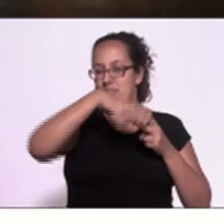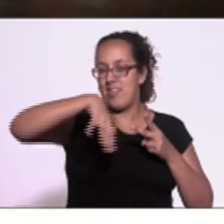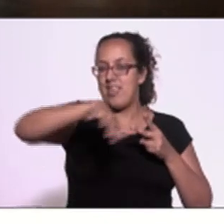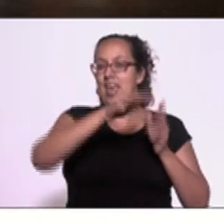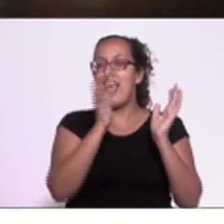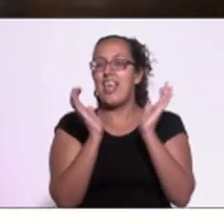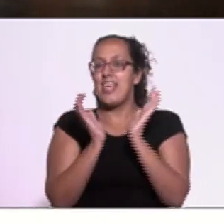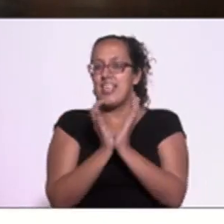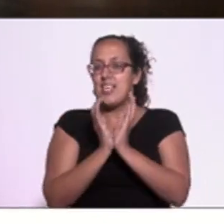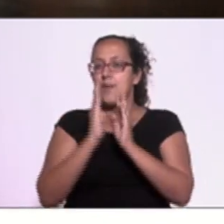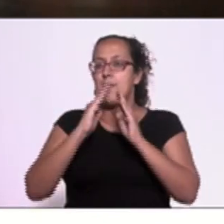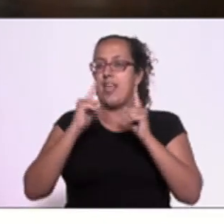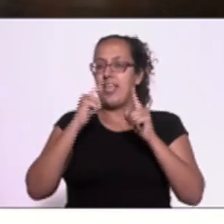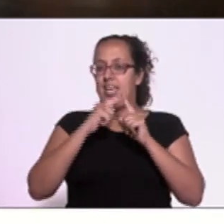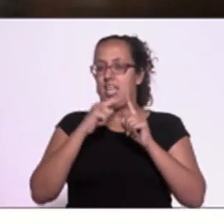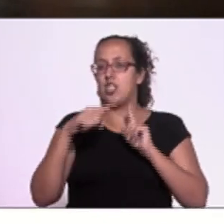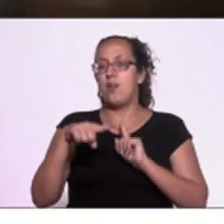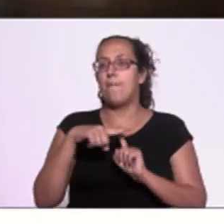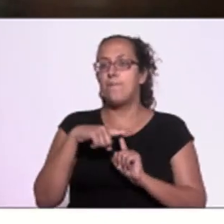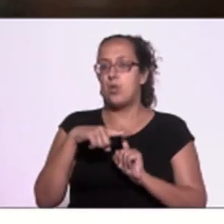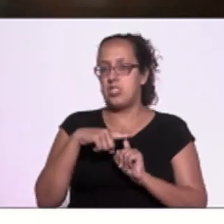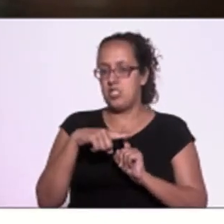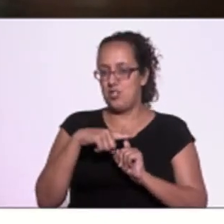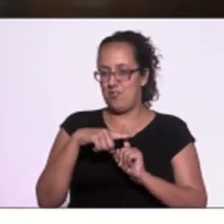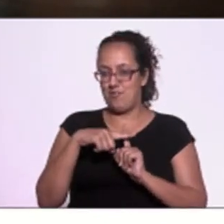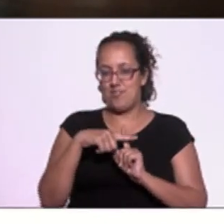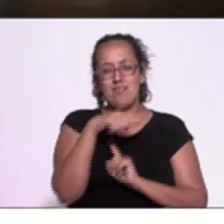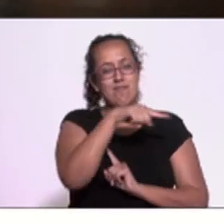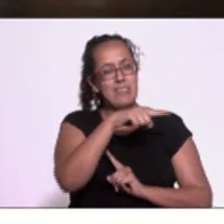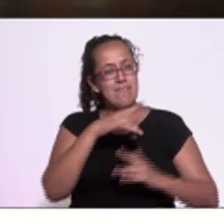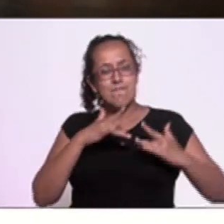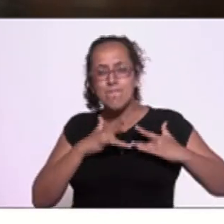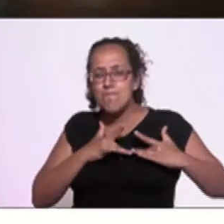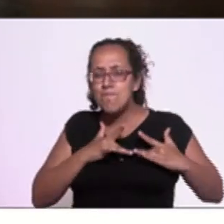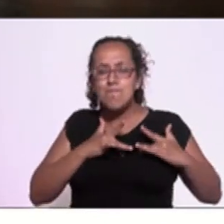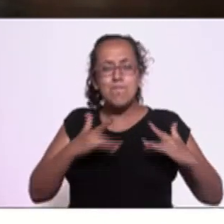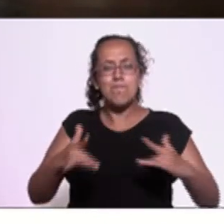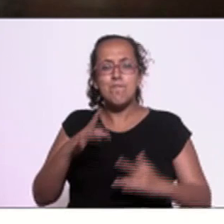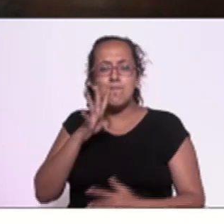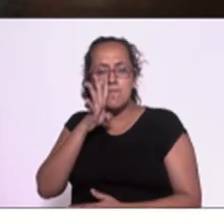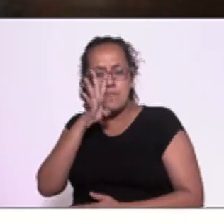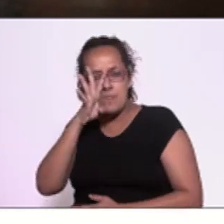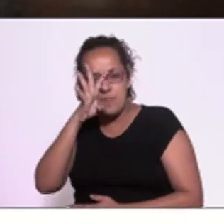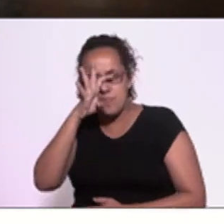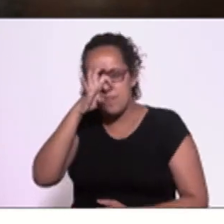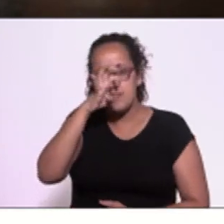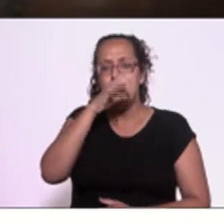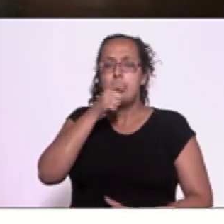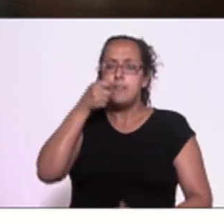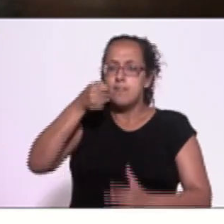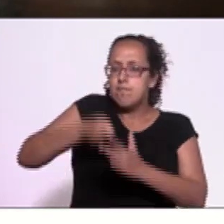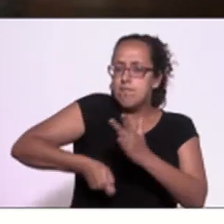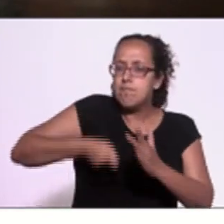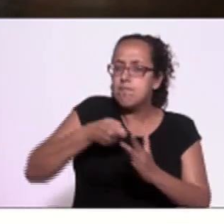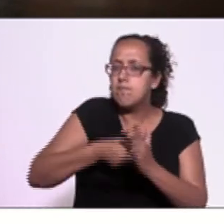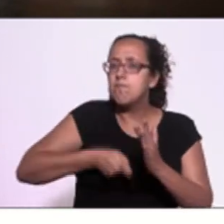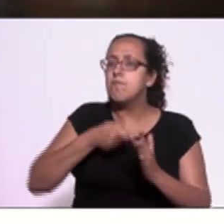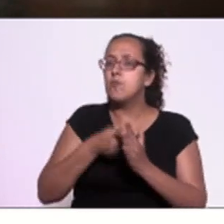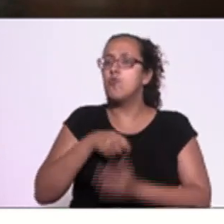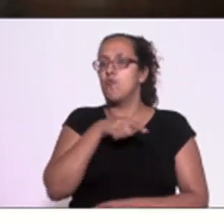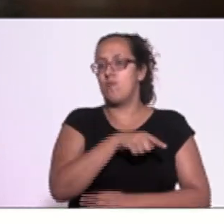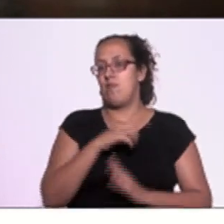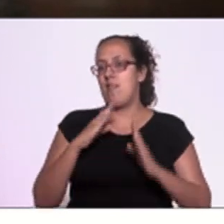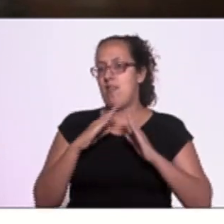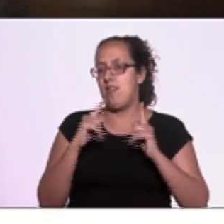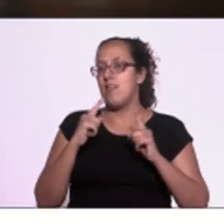da Igreja Positivista do Brasil, por ser tão dedicado e perseverante na luta pela preservação desse